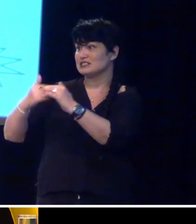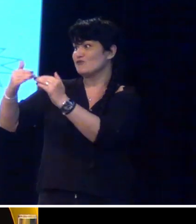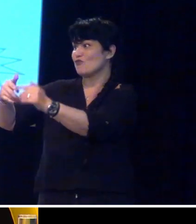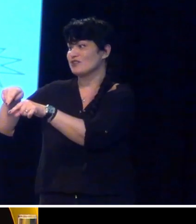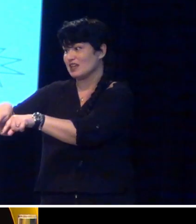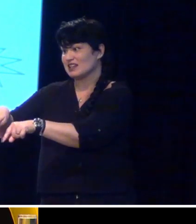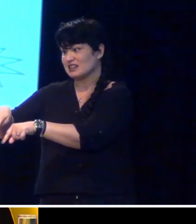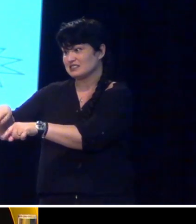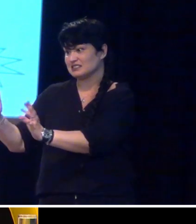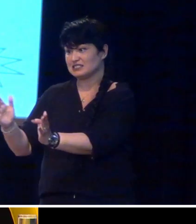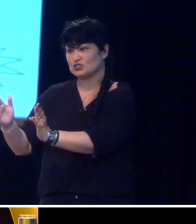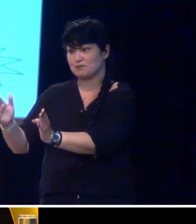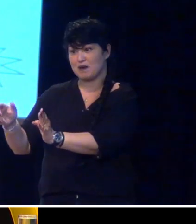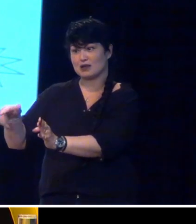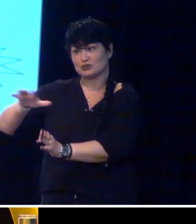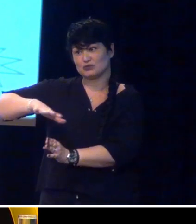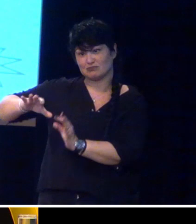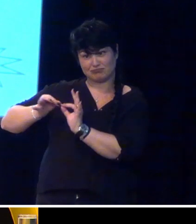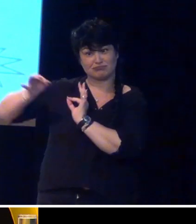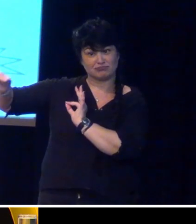desenvolvida nesse espaço virtual.